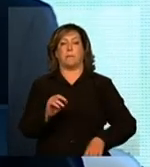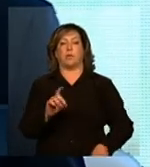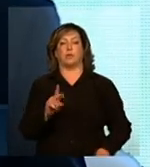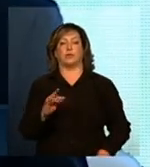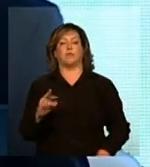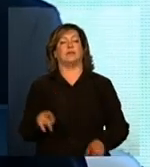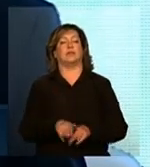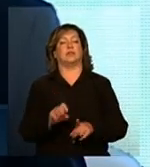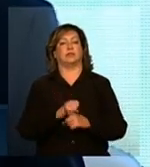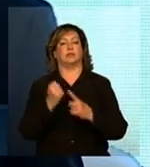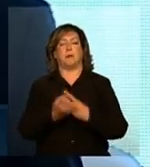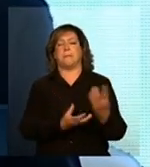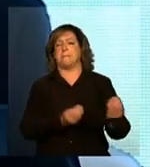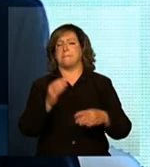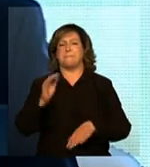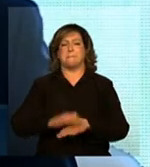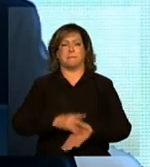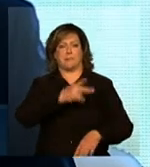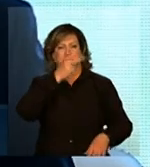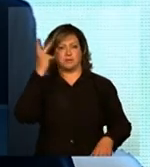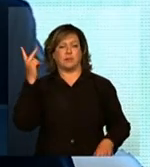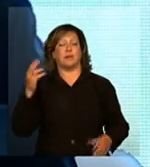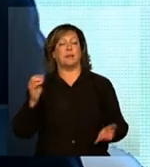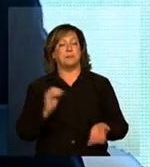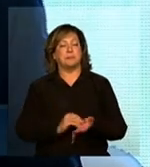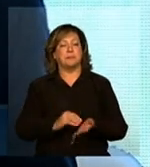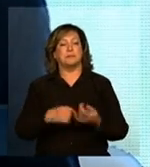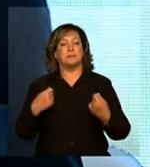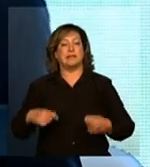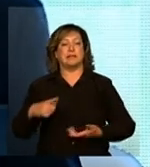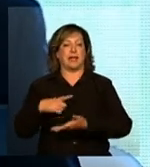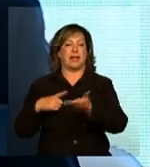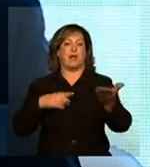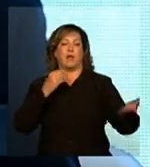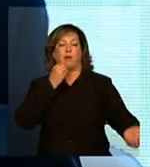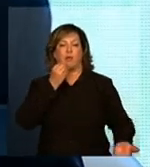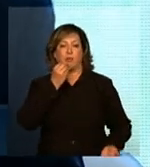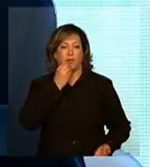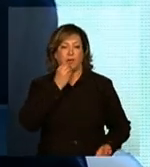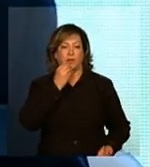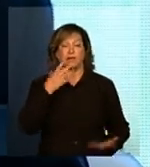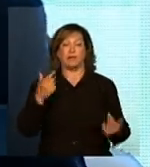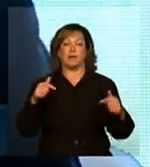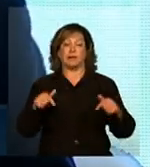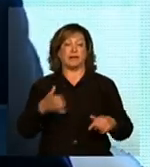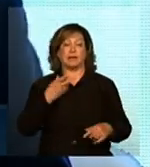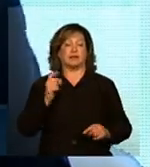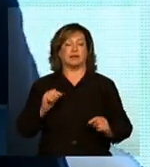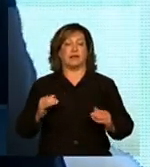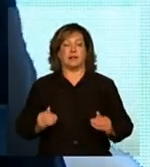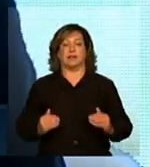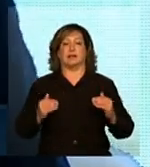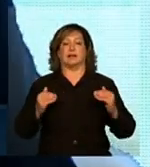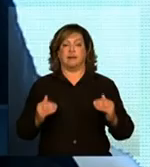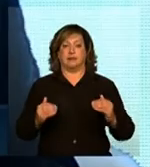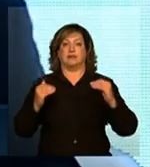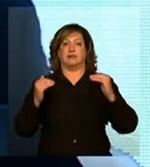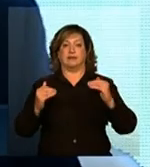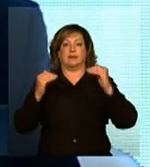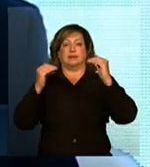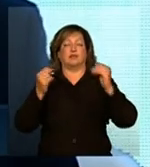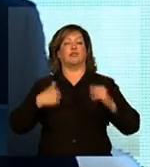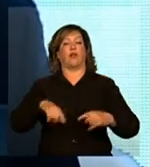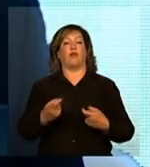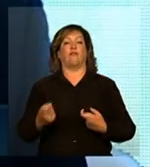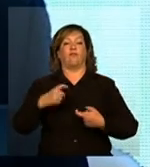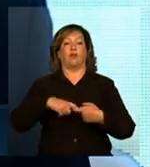social de milhões de pessoas que ainda precisam ter essas oportunidades. Isso significa que, crescentemente, nós vamos ter que voltar ao